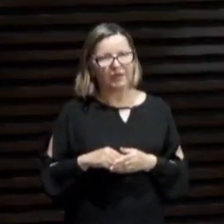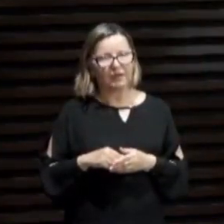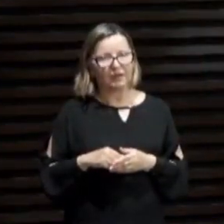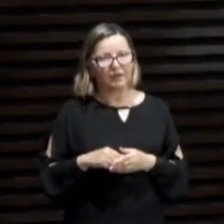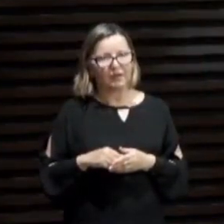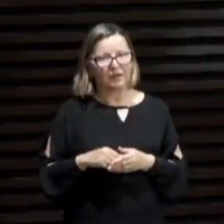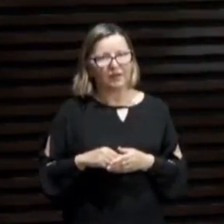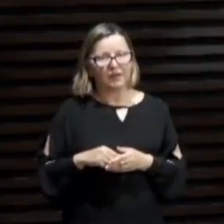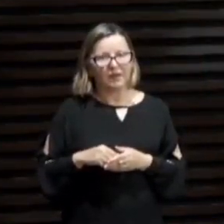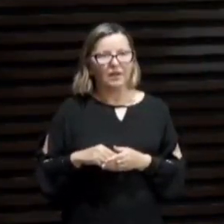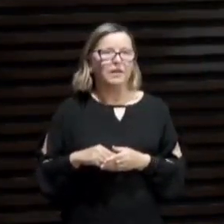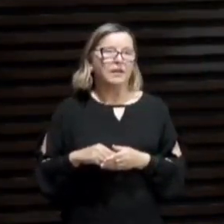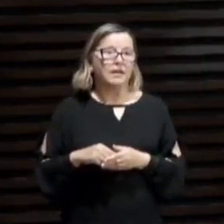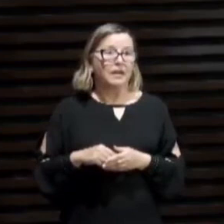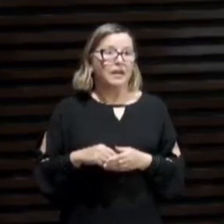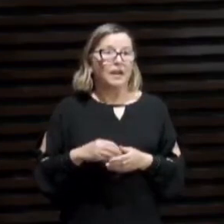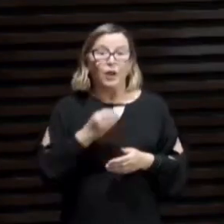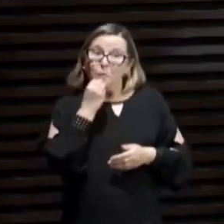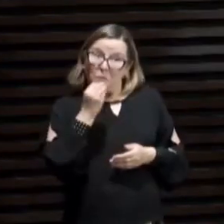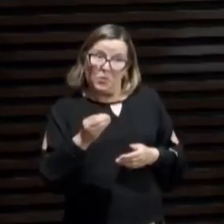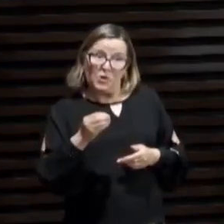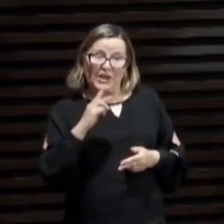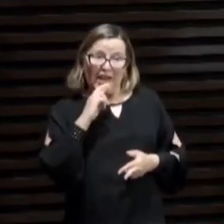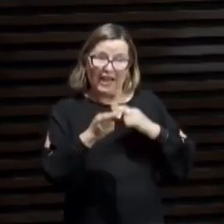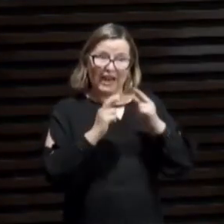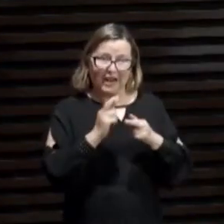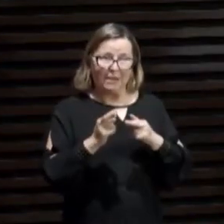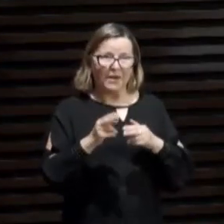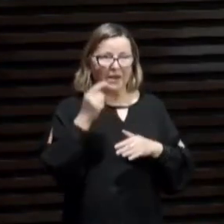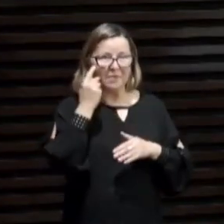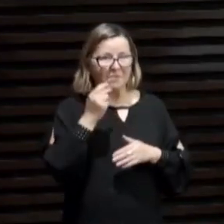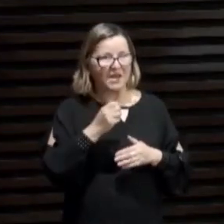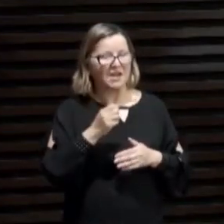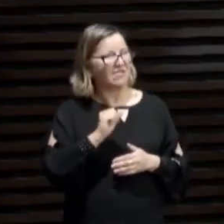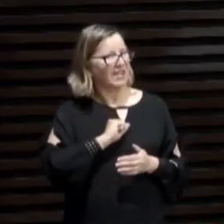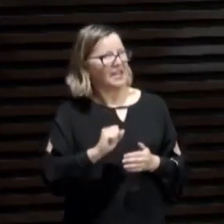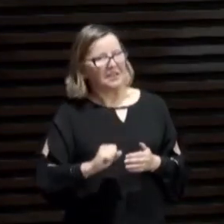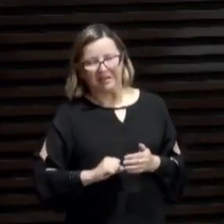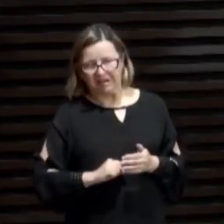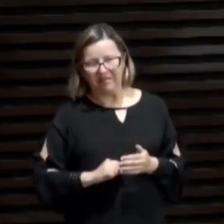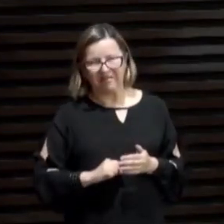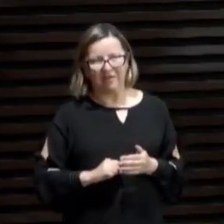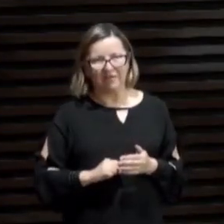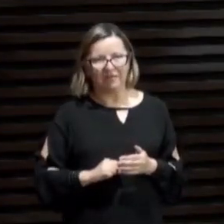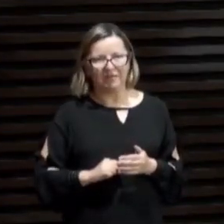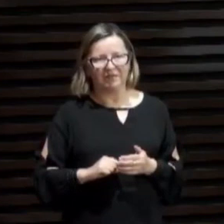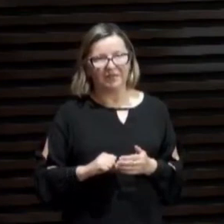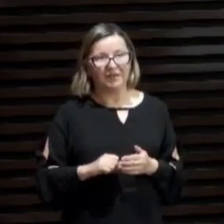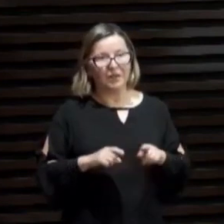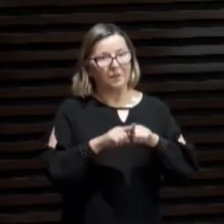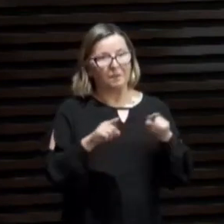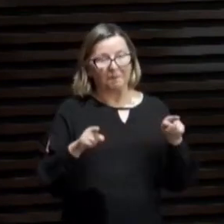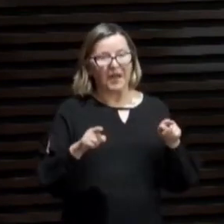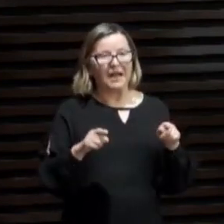mais esse povo. Eu não sei mais o que eu faço. Não estou satisfeito com nada. Aí era murmuração. Mas ele vai diante